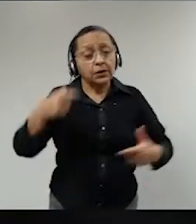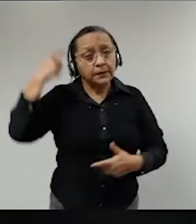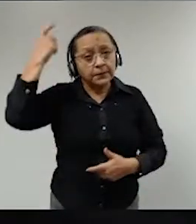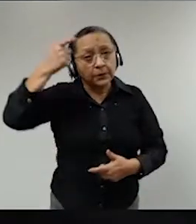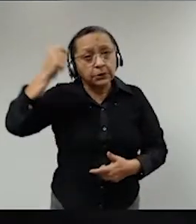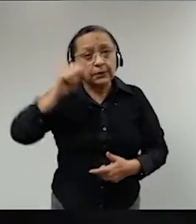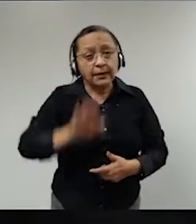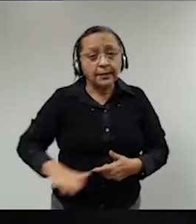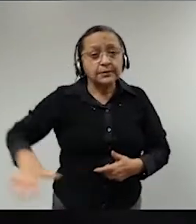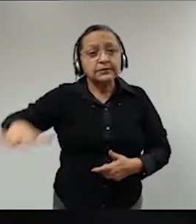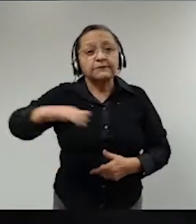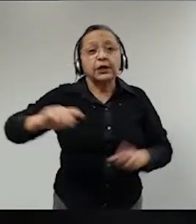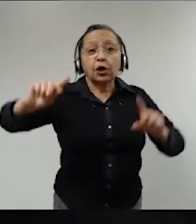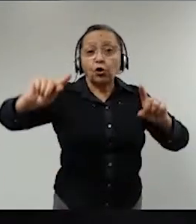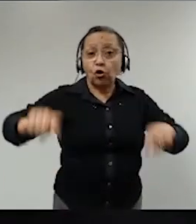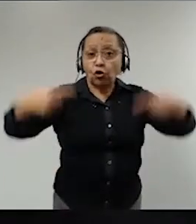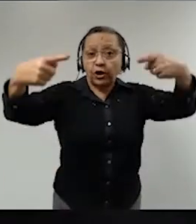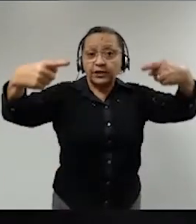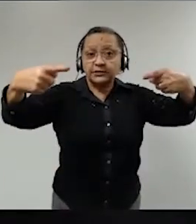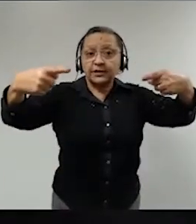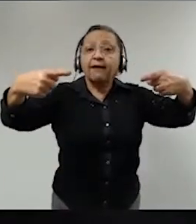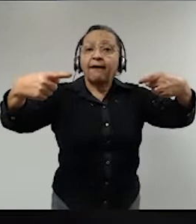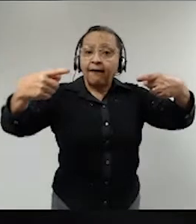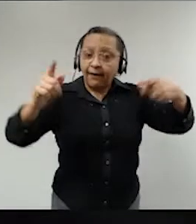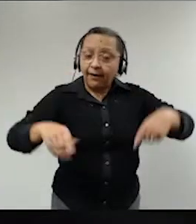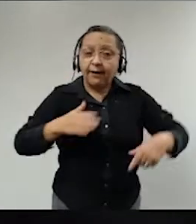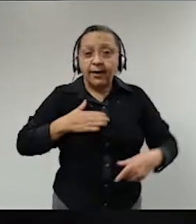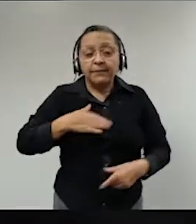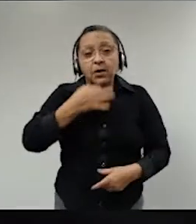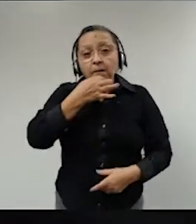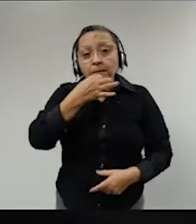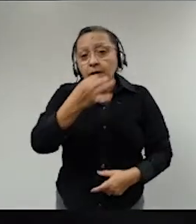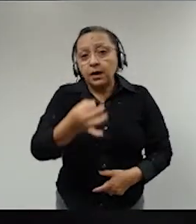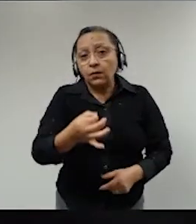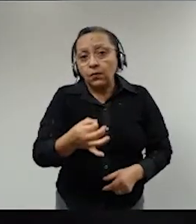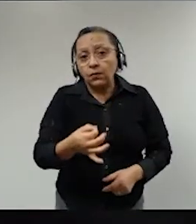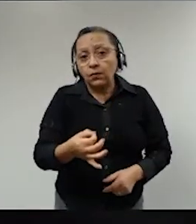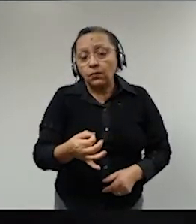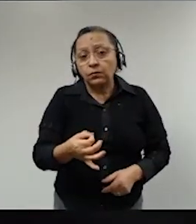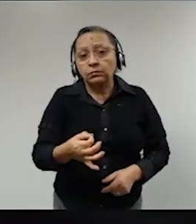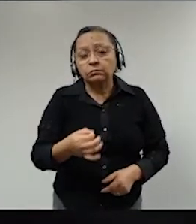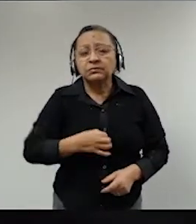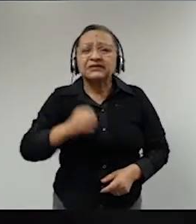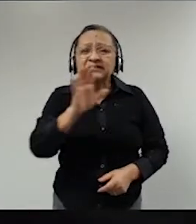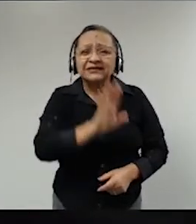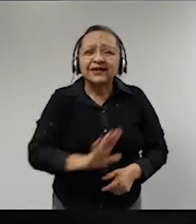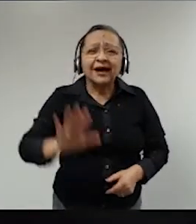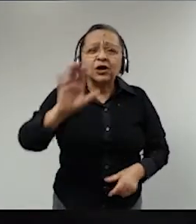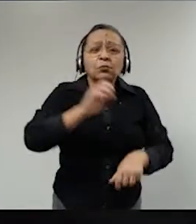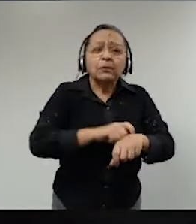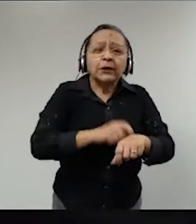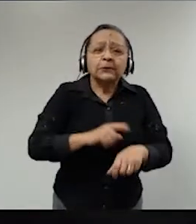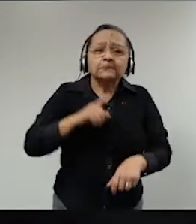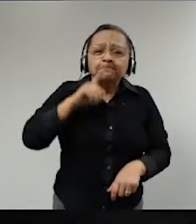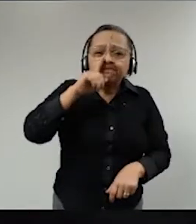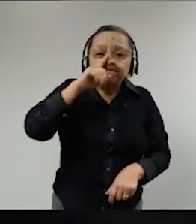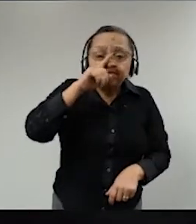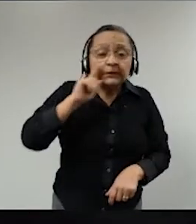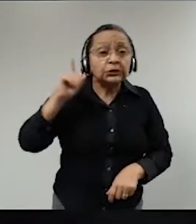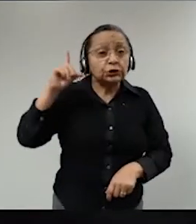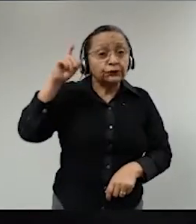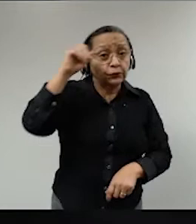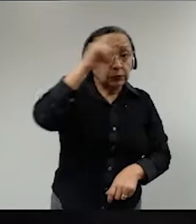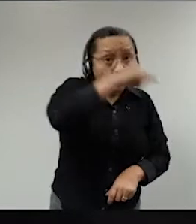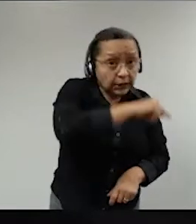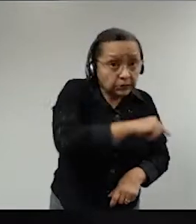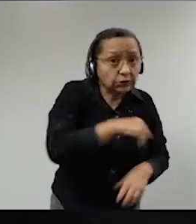esfera concorrencial são, na minha opinião, que cenários de crise podem,